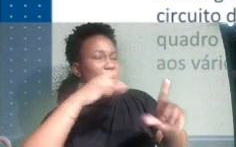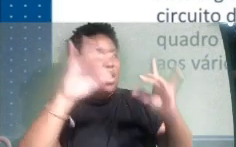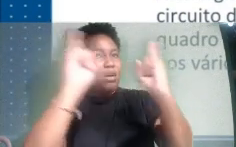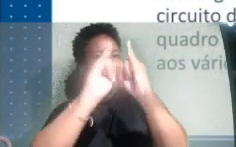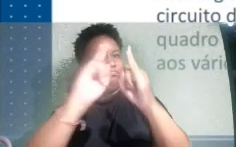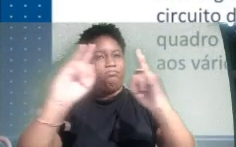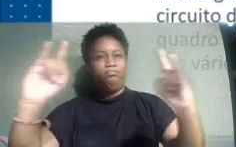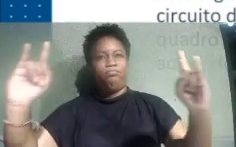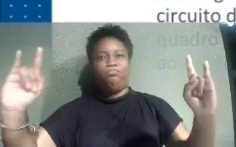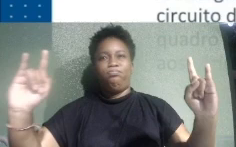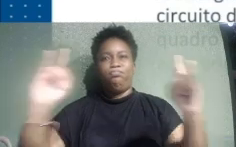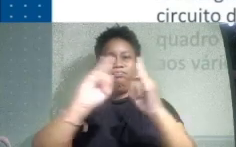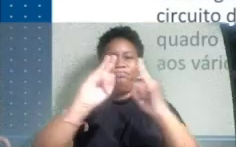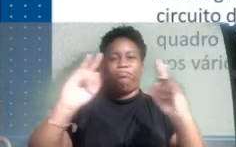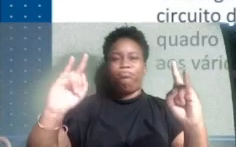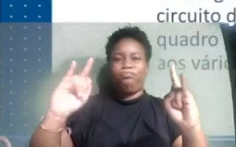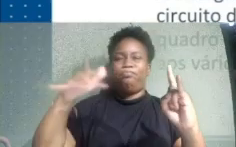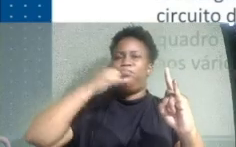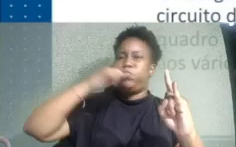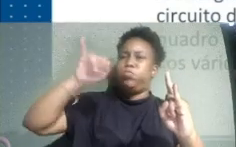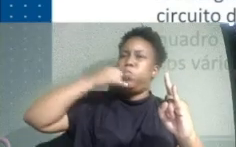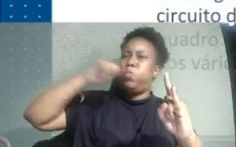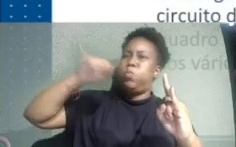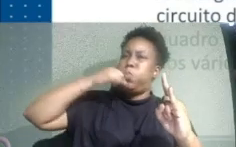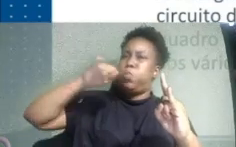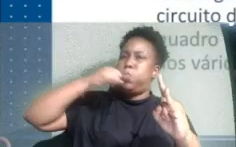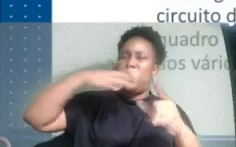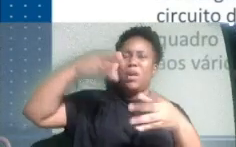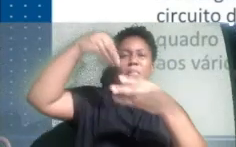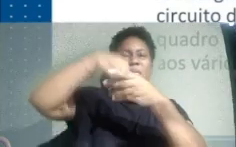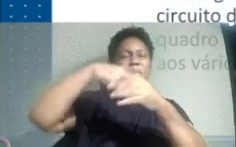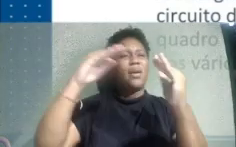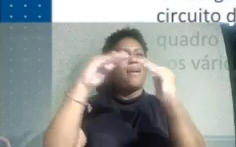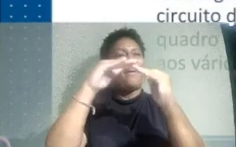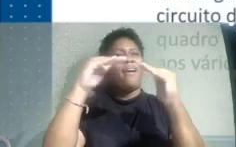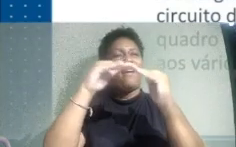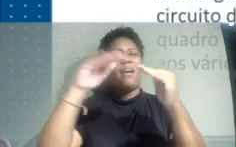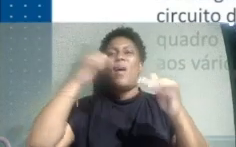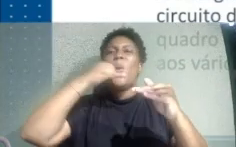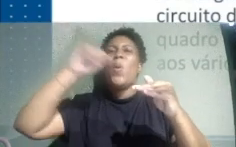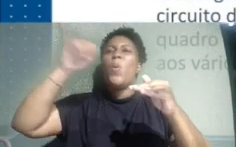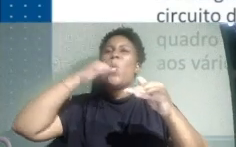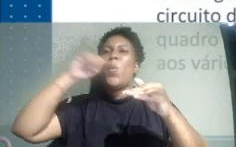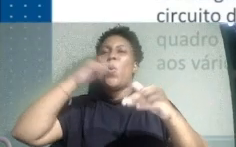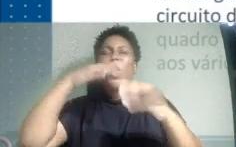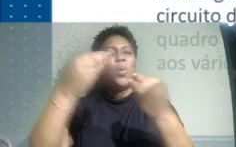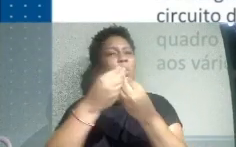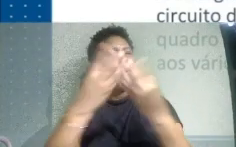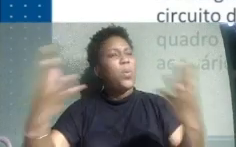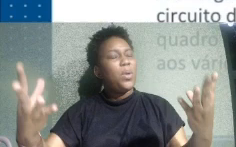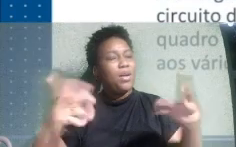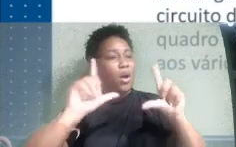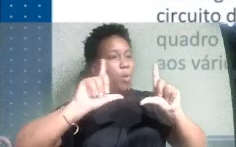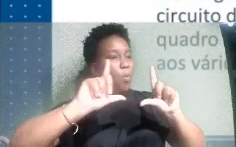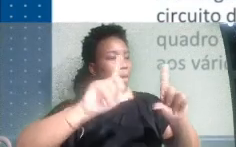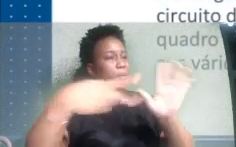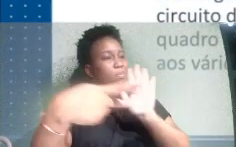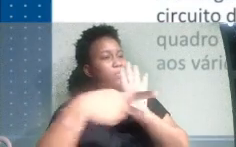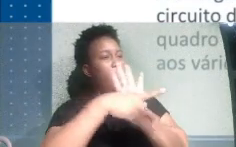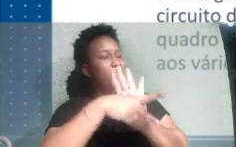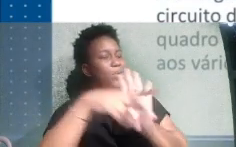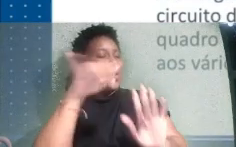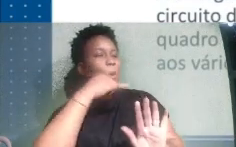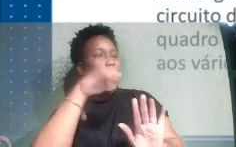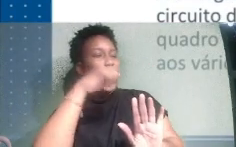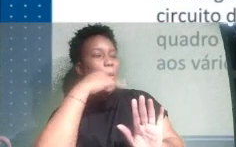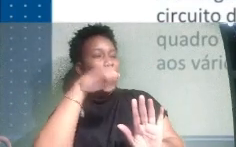né? Ela entra dentro da residência, ela tem todo um circuito de distribuição e ela vai para o quadro geral de energia. Do quadro geral,